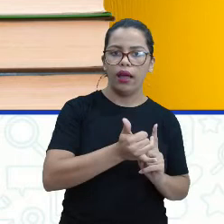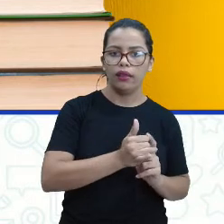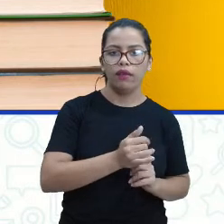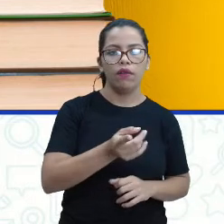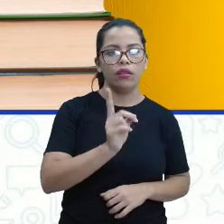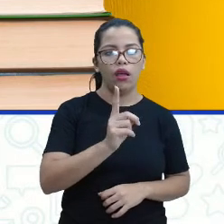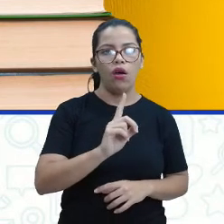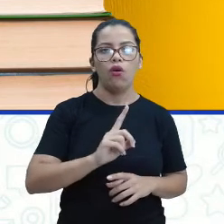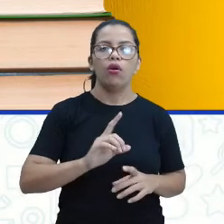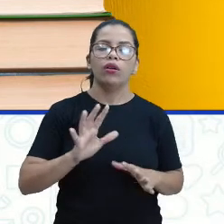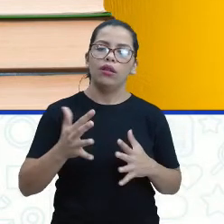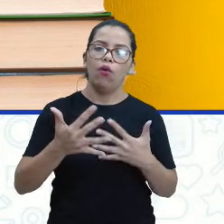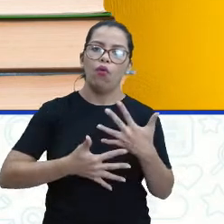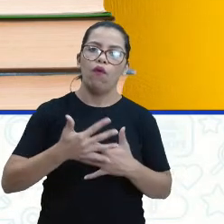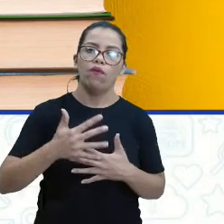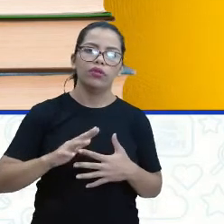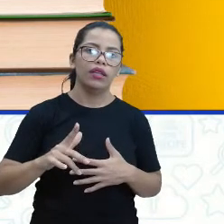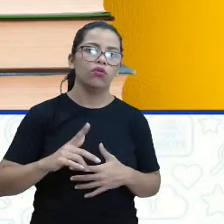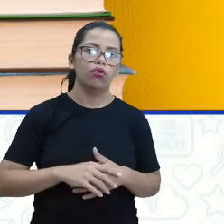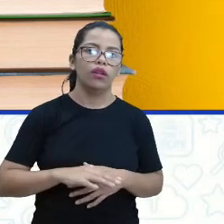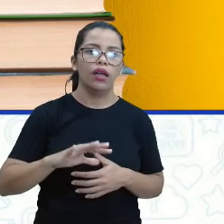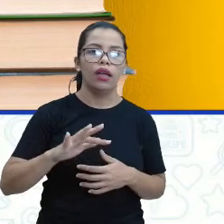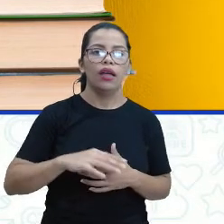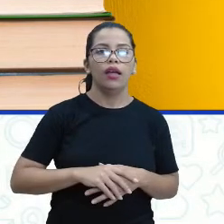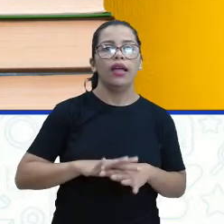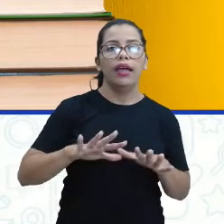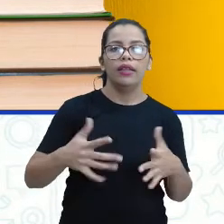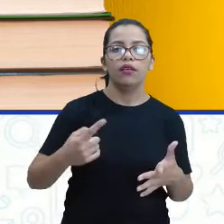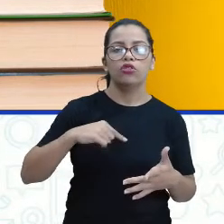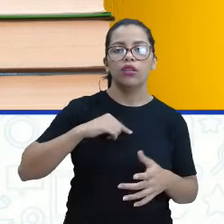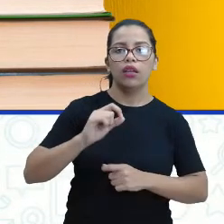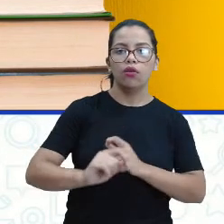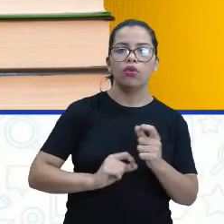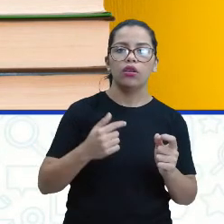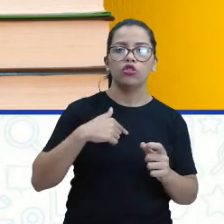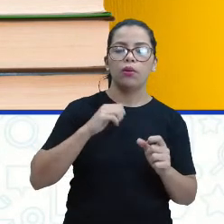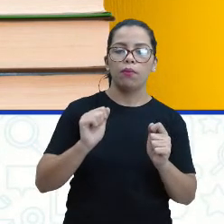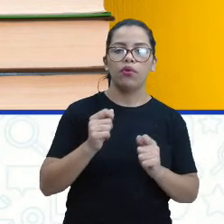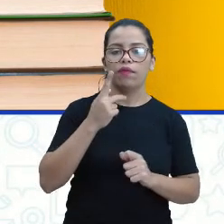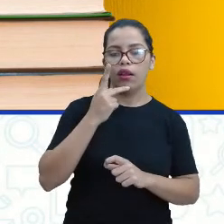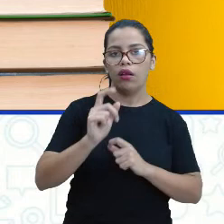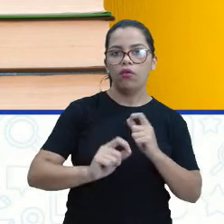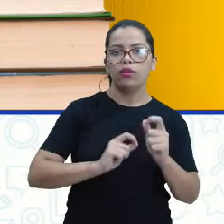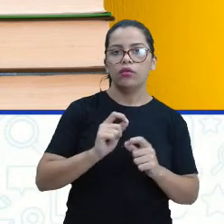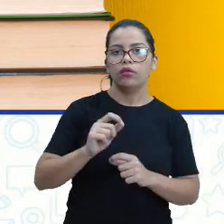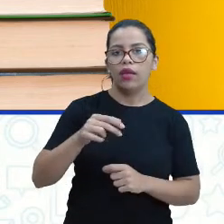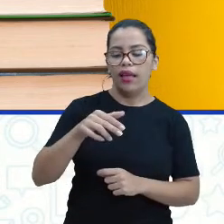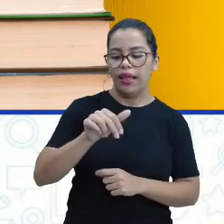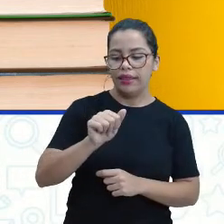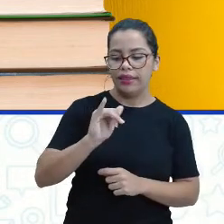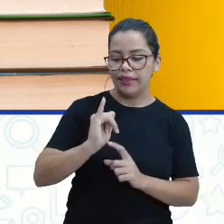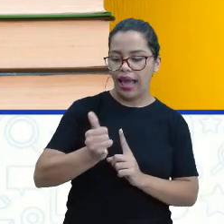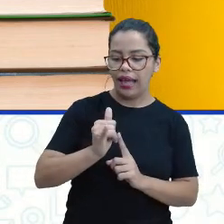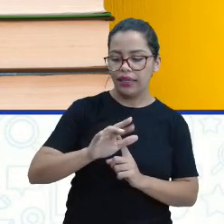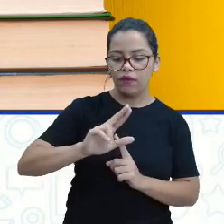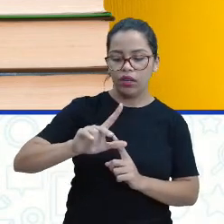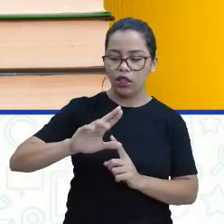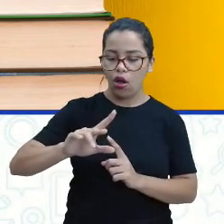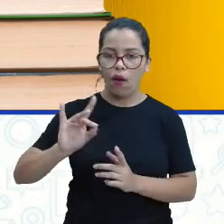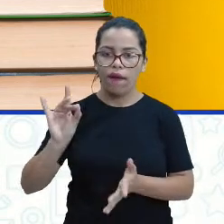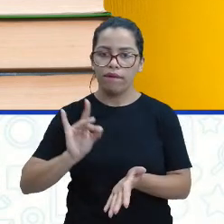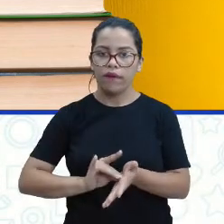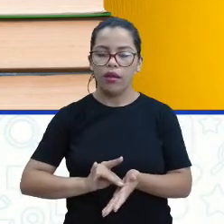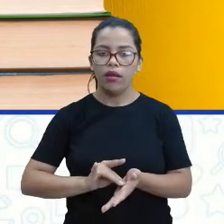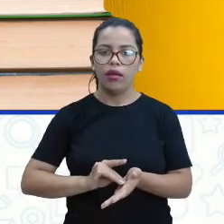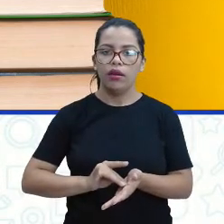né? Mas a gente tem que pensar que a gente tem o que pode chamar também de narrativas não ficcionais. Então, são